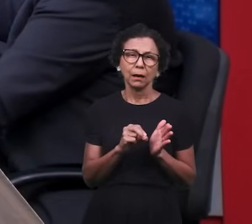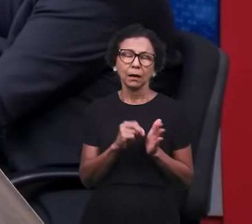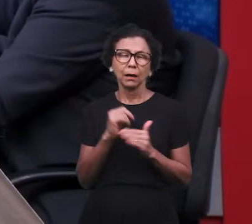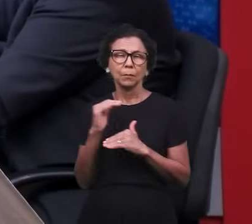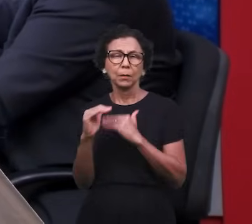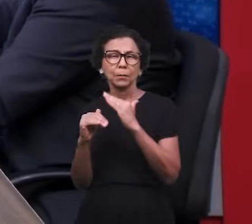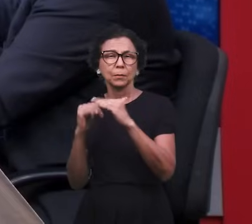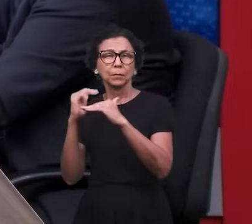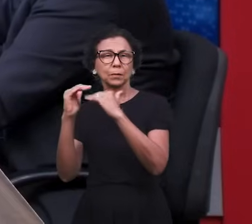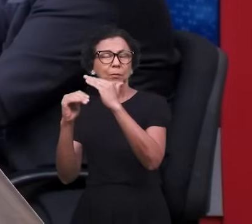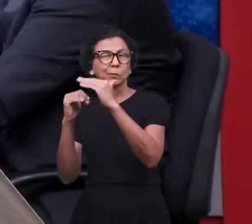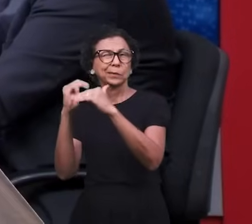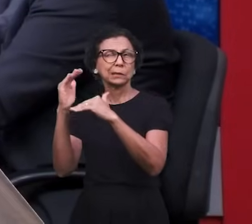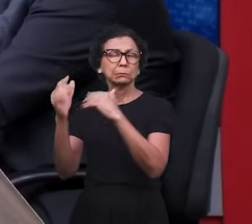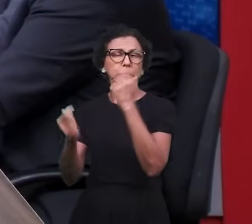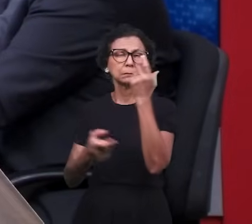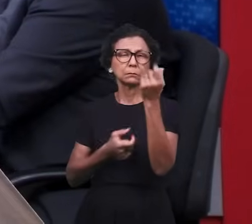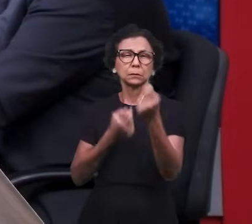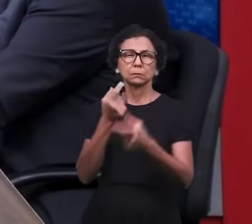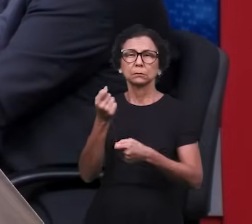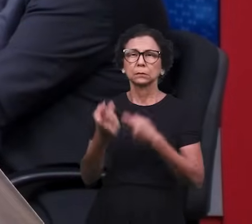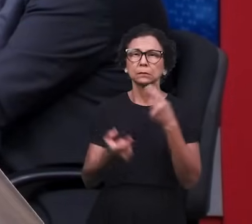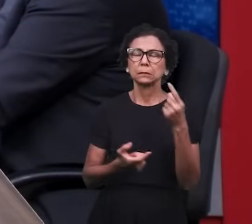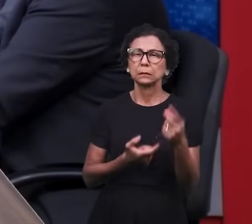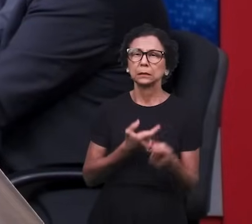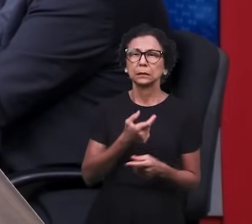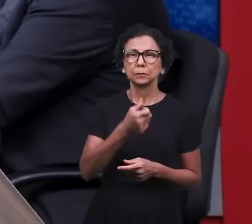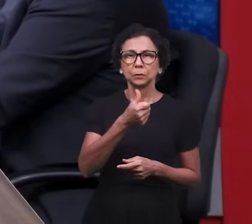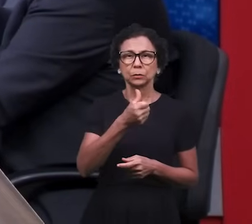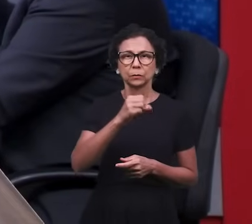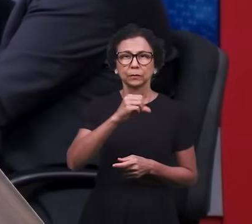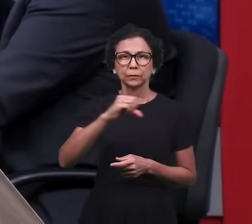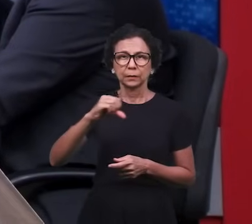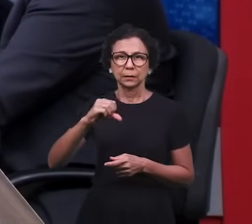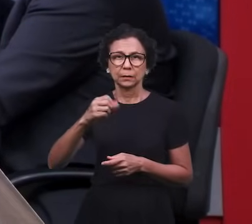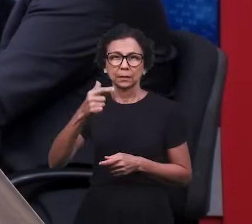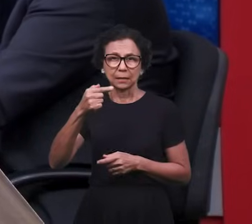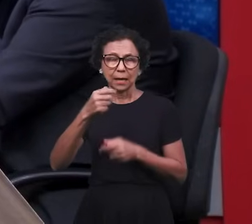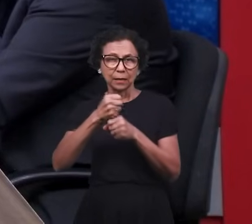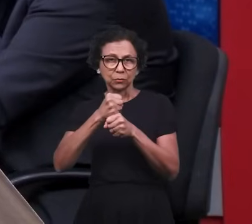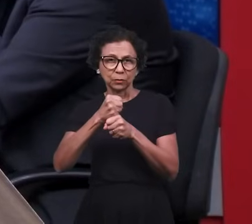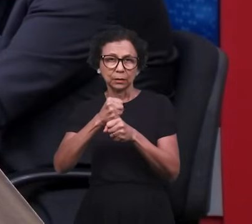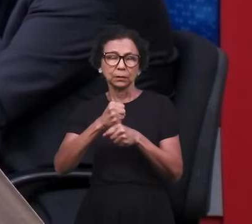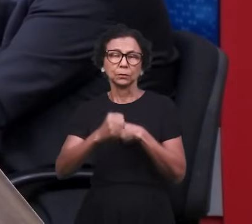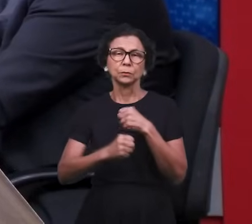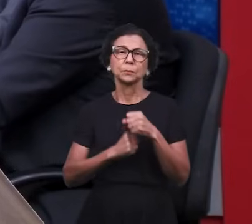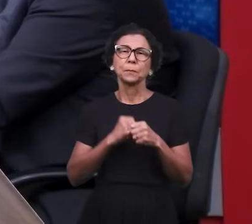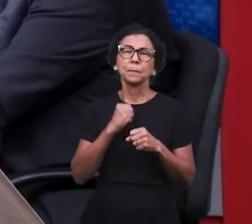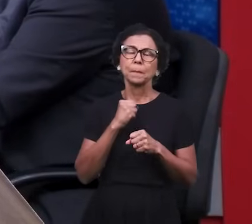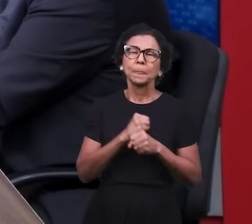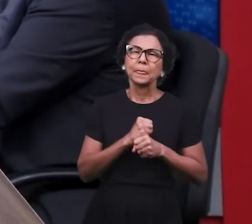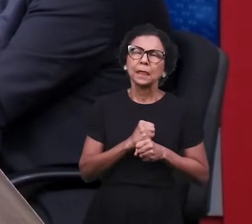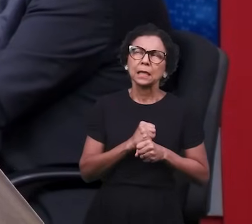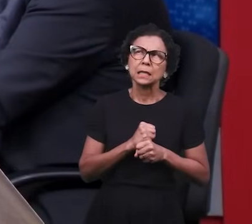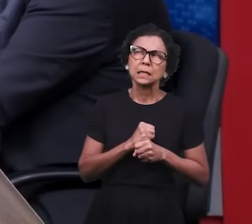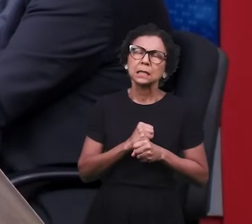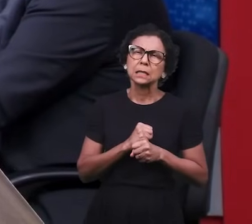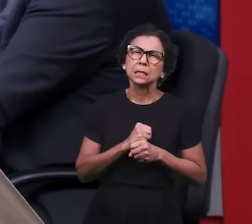crescimento acontecia eventualmente, né, a gente vê, por exemplo, no ano de 1997,